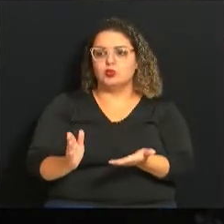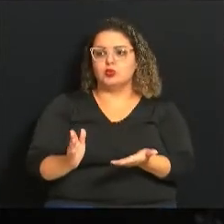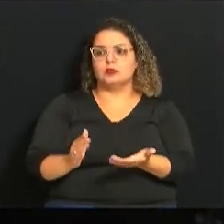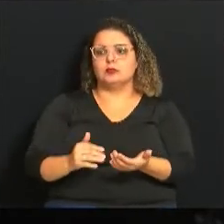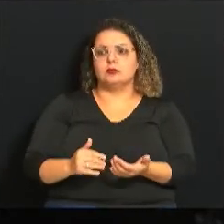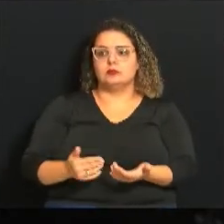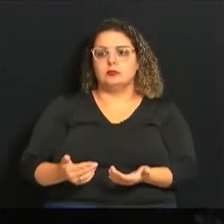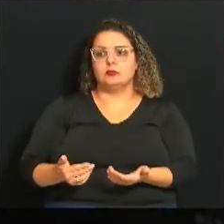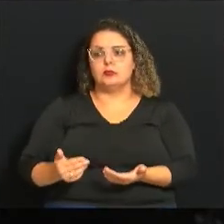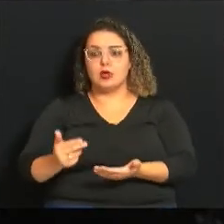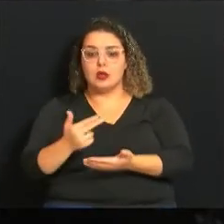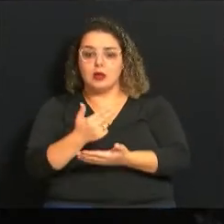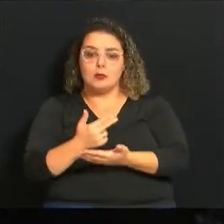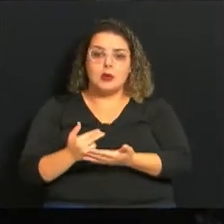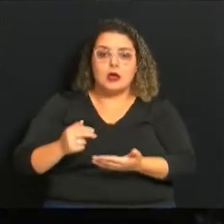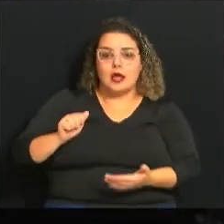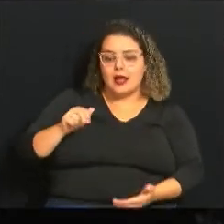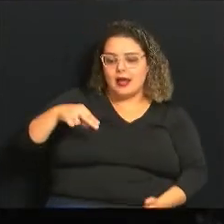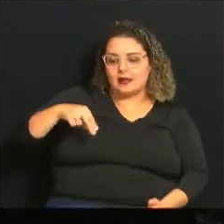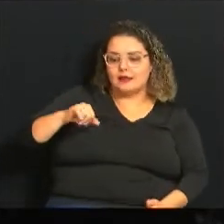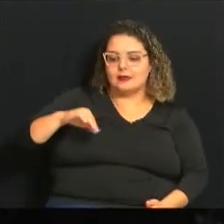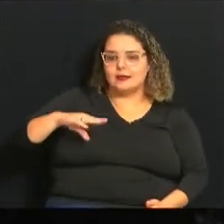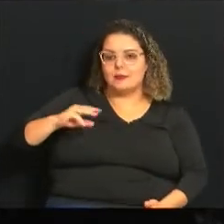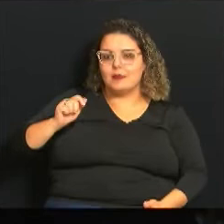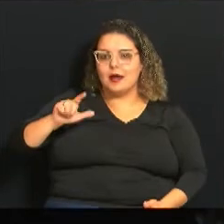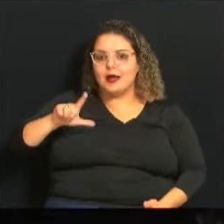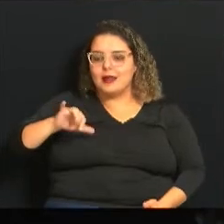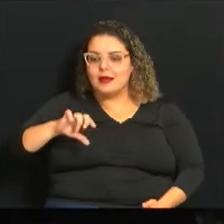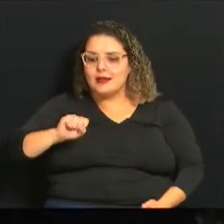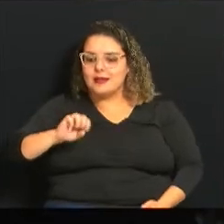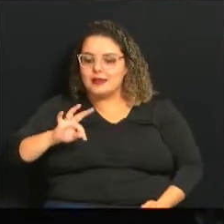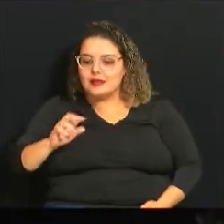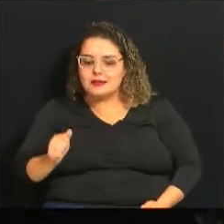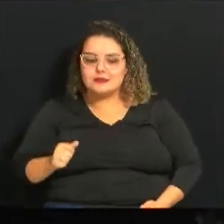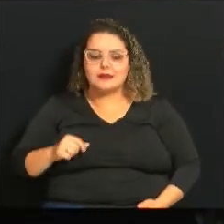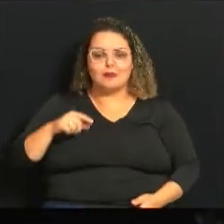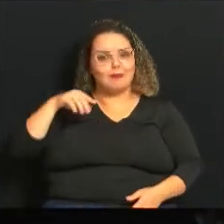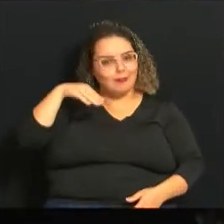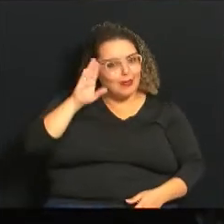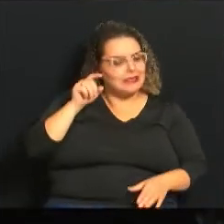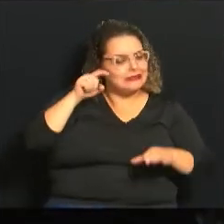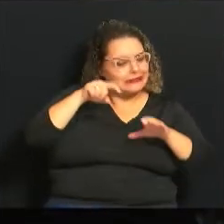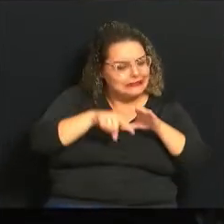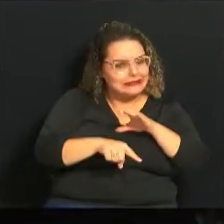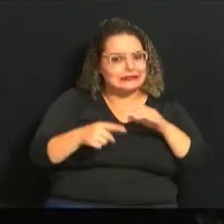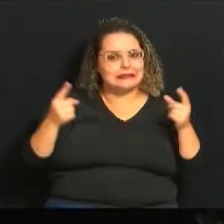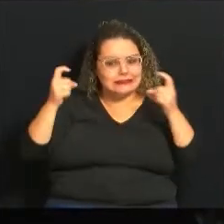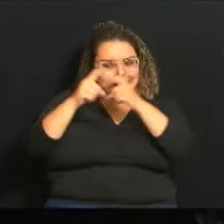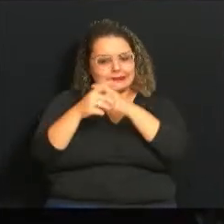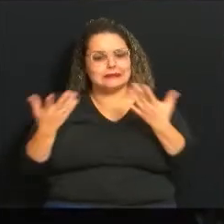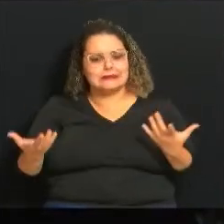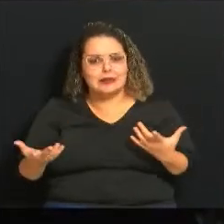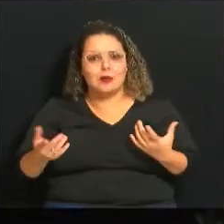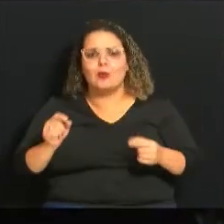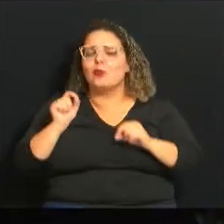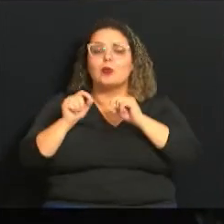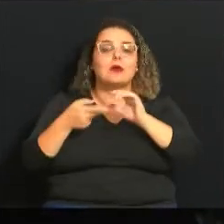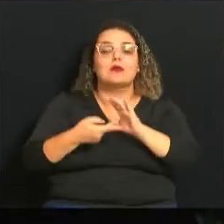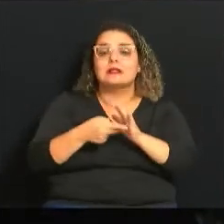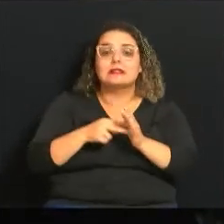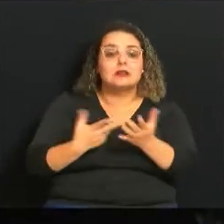mais minimalista, vai ser uma ilustração complexa. Para quem que essa imagem vai fazer sentido, onde ela vai